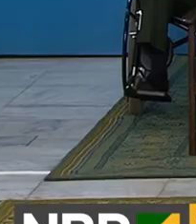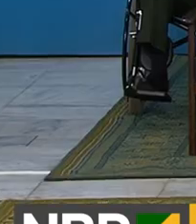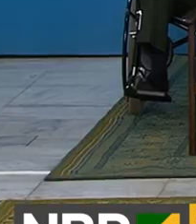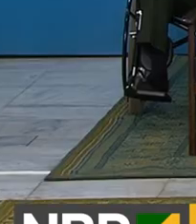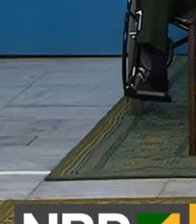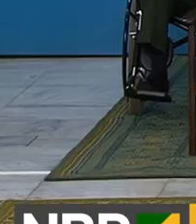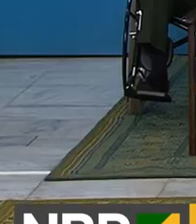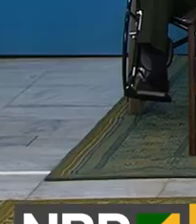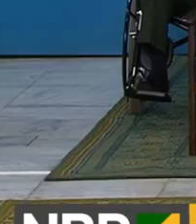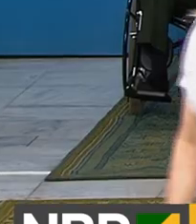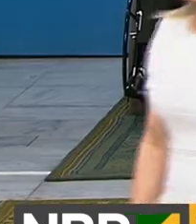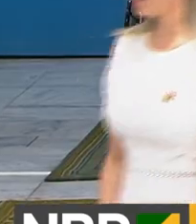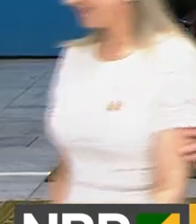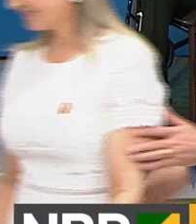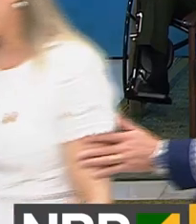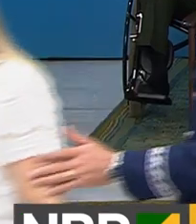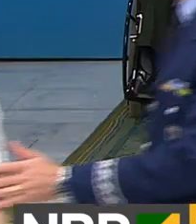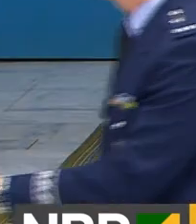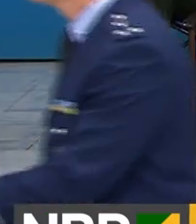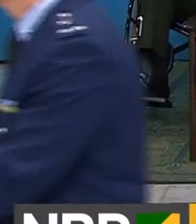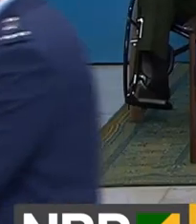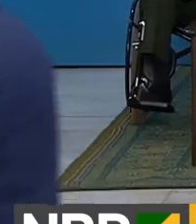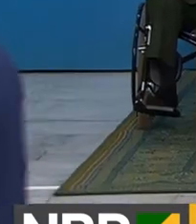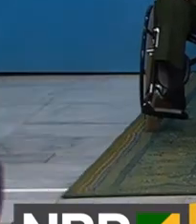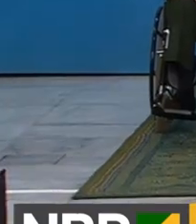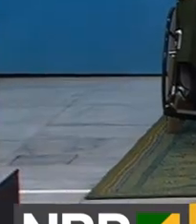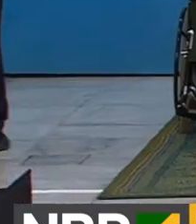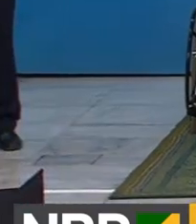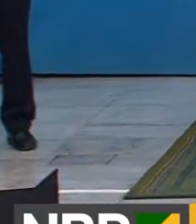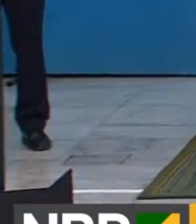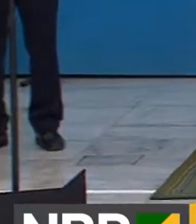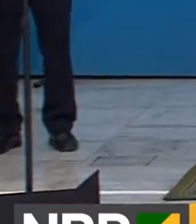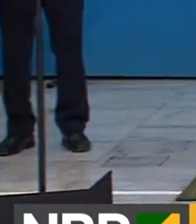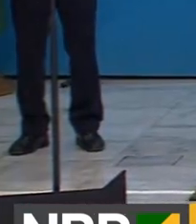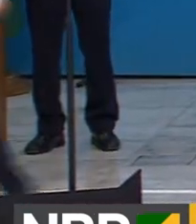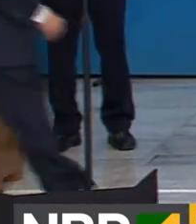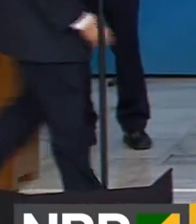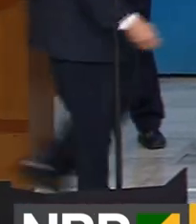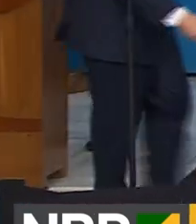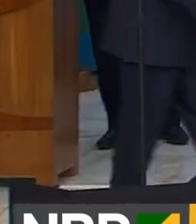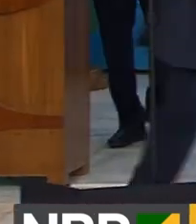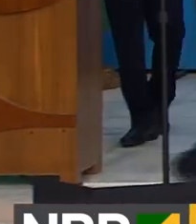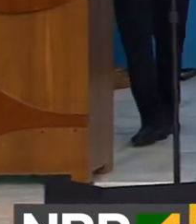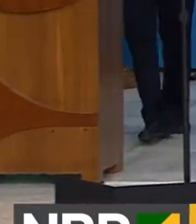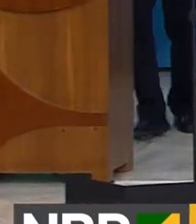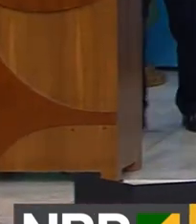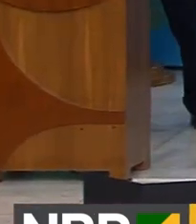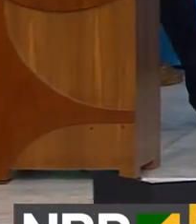Senhoras e senhores, com a palavra, o presidente da República, Michel Temer.